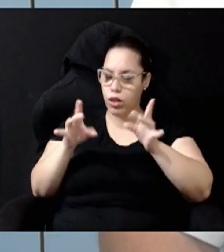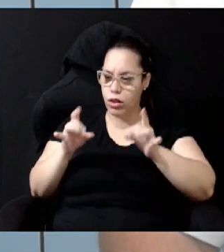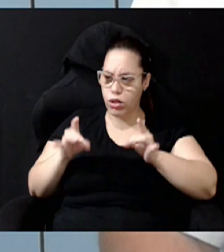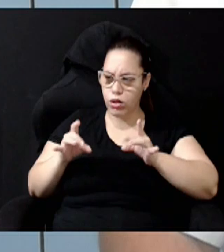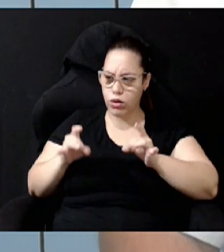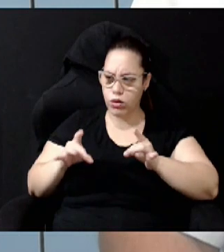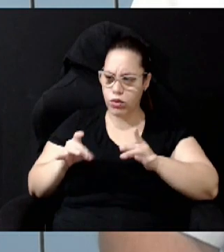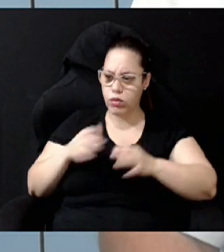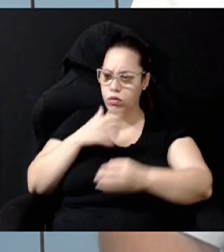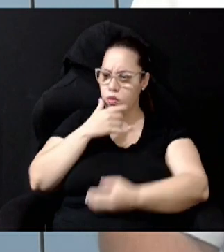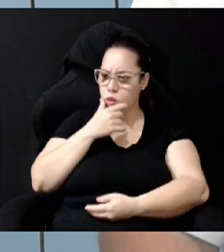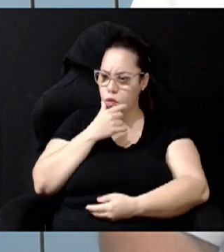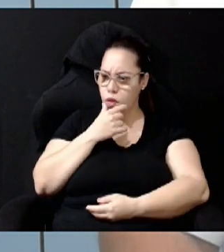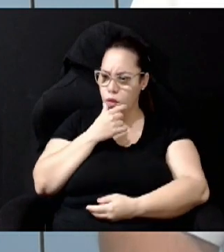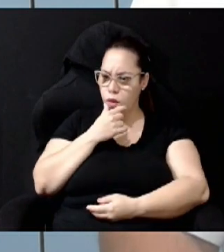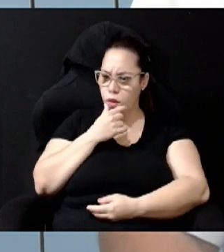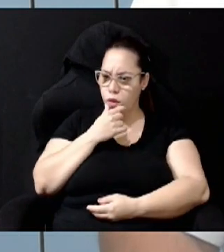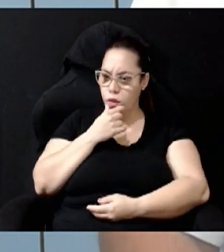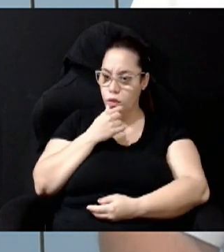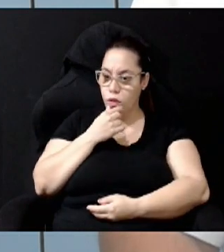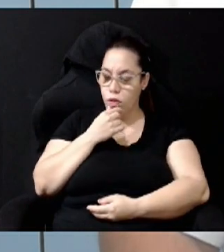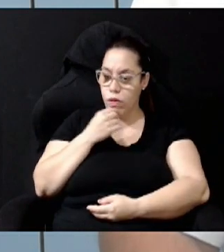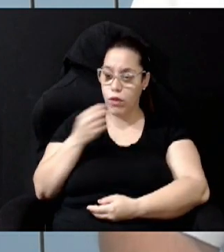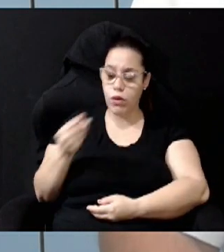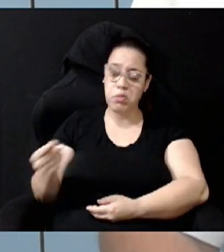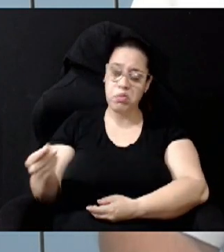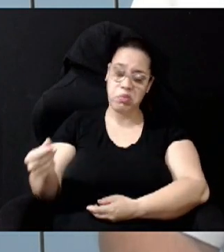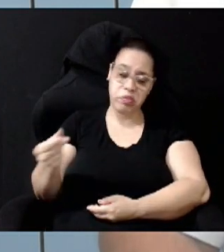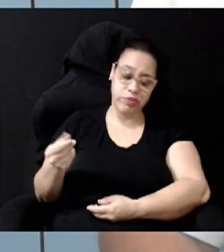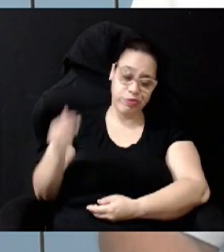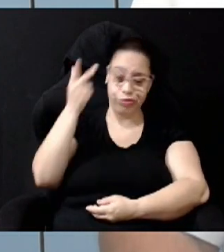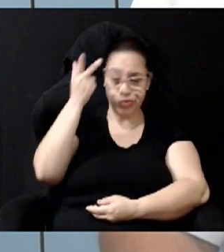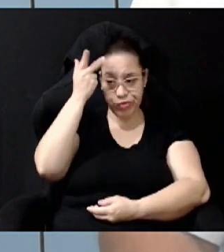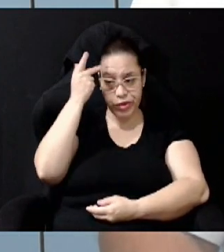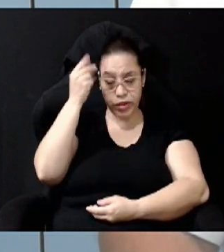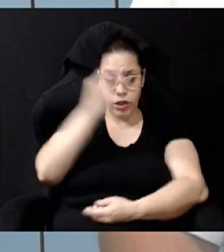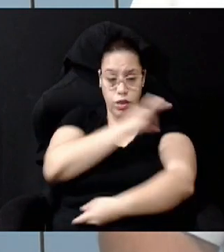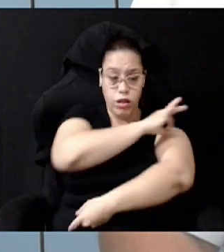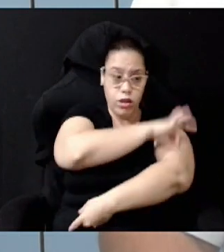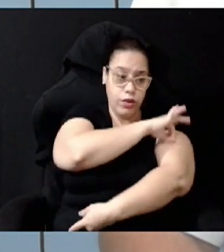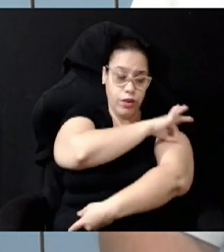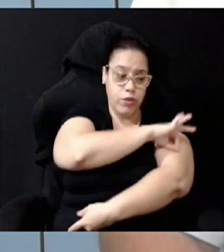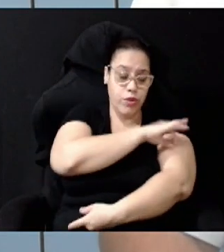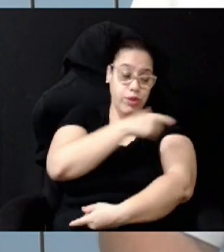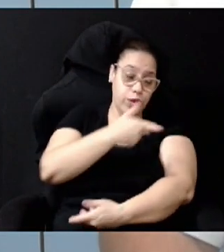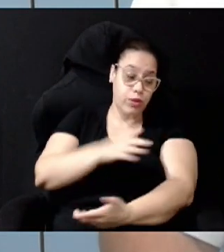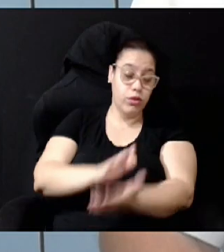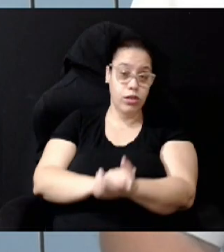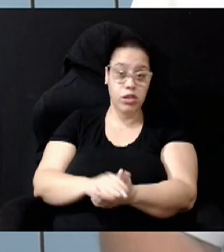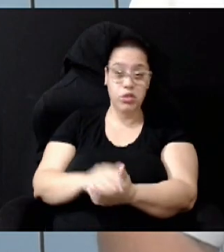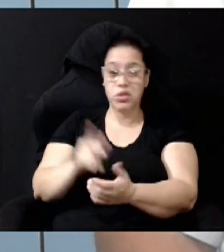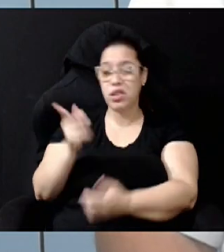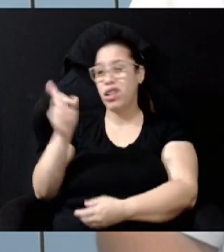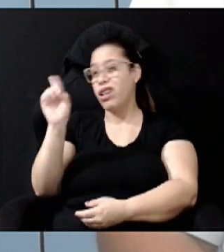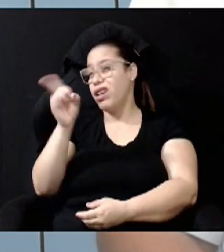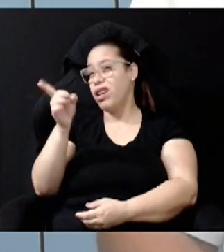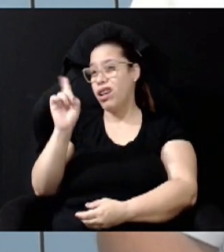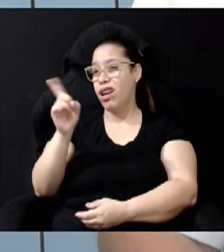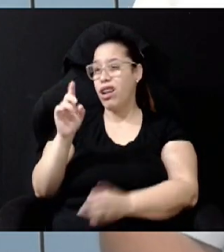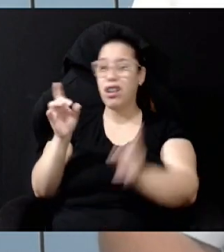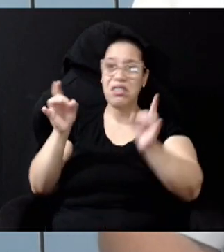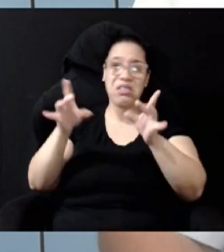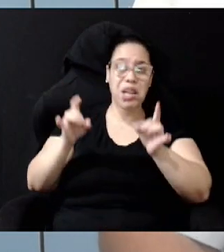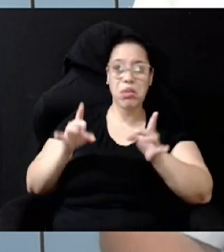sido muito comum, inclusive aqui por parte da Prefeitura Municipal. Então eles dizem, não, os especialistas,